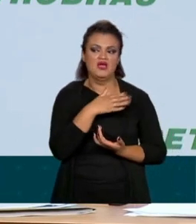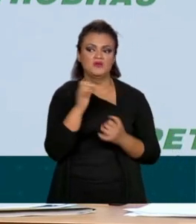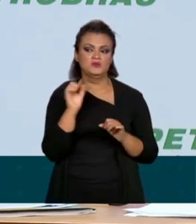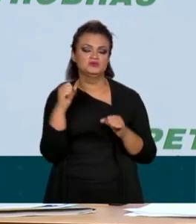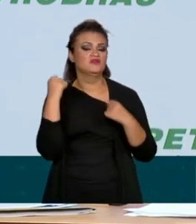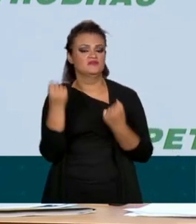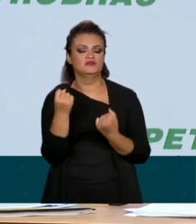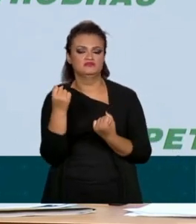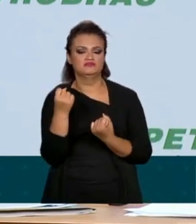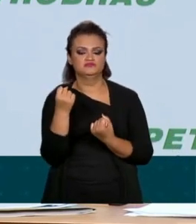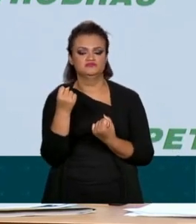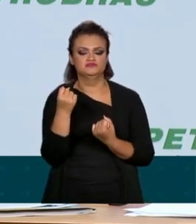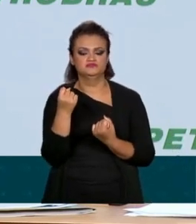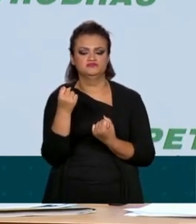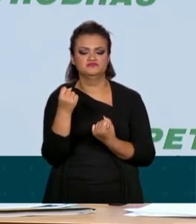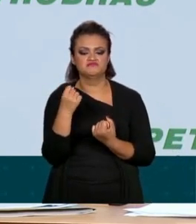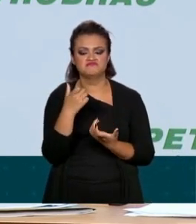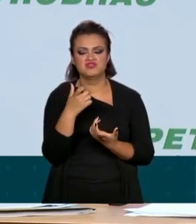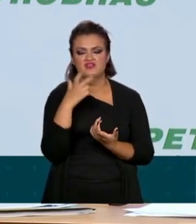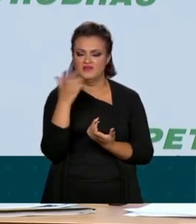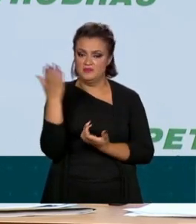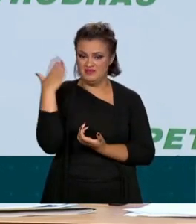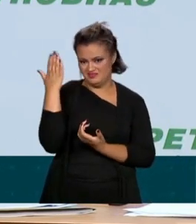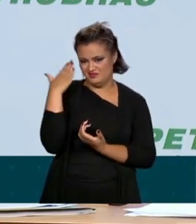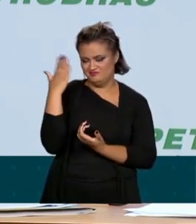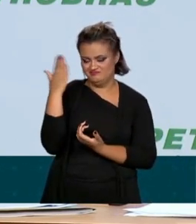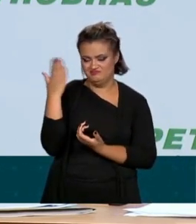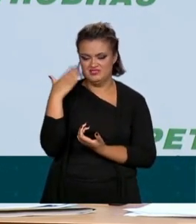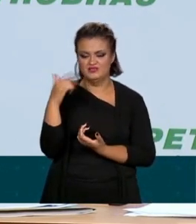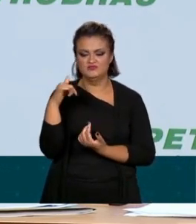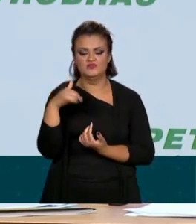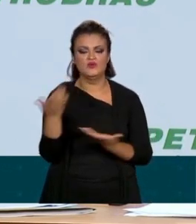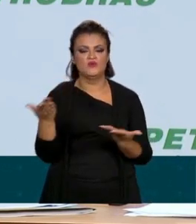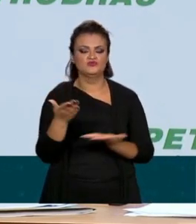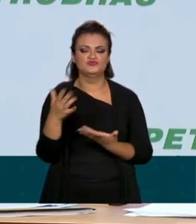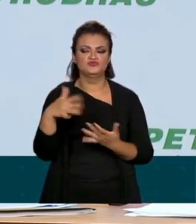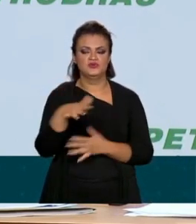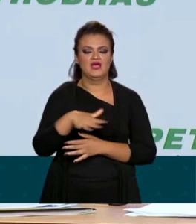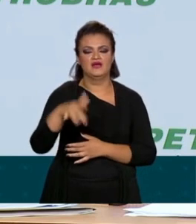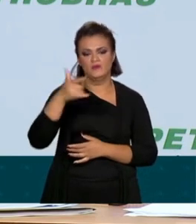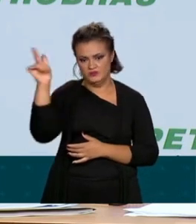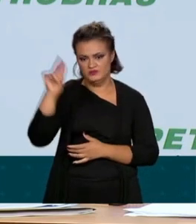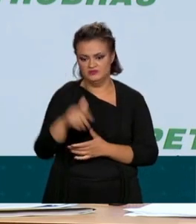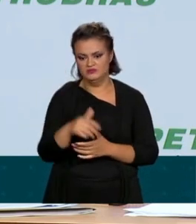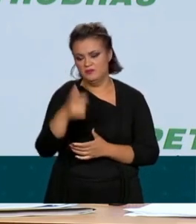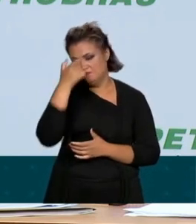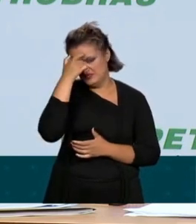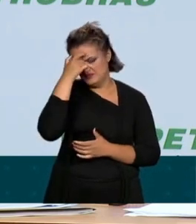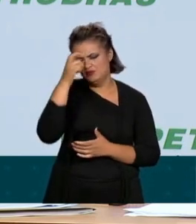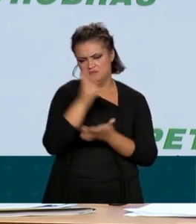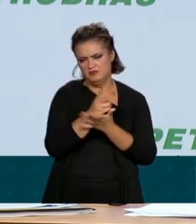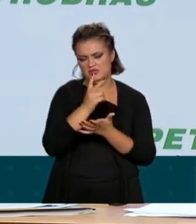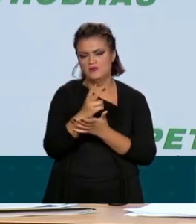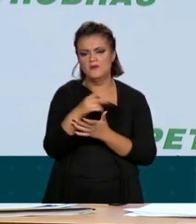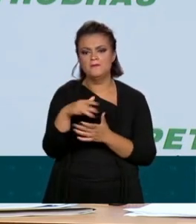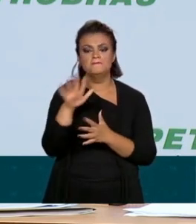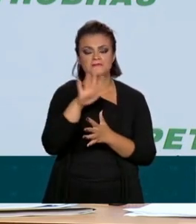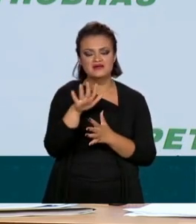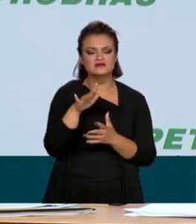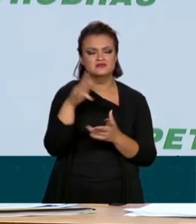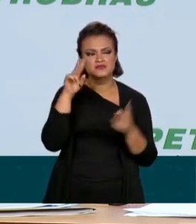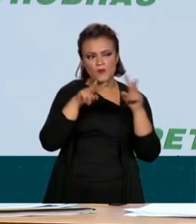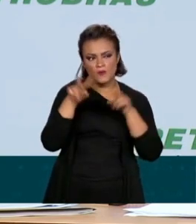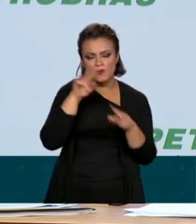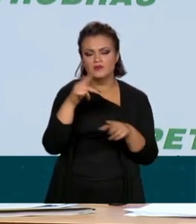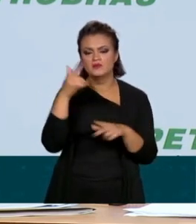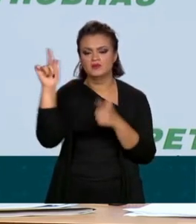defendia, eu digo isso no passado porque hoje estou em outra dimensão, não é que eu tenha mudado de pensamento, mas é porque eu tenho que cuidar de outras